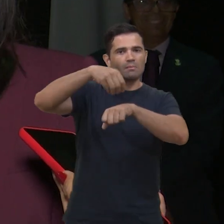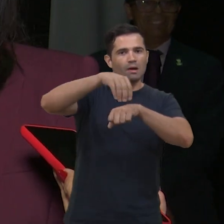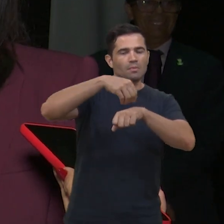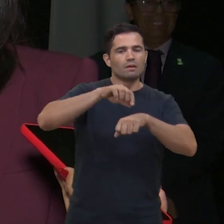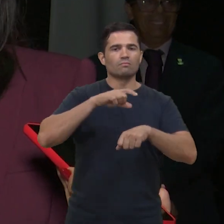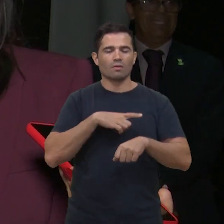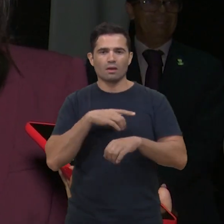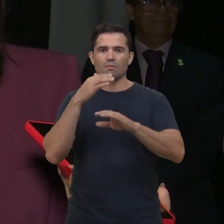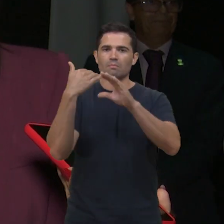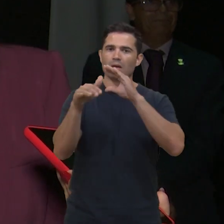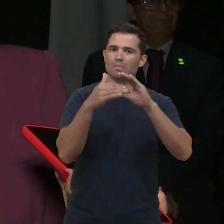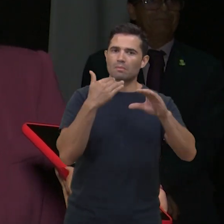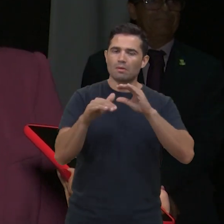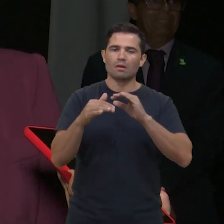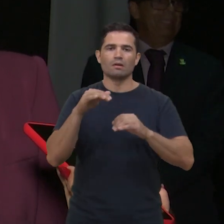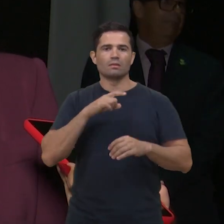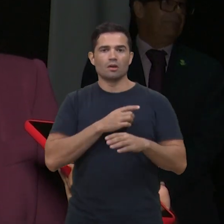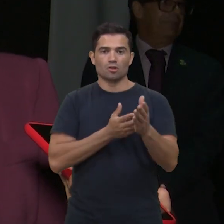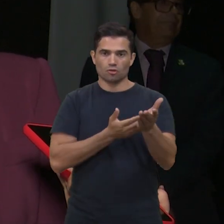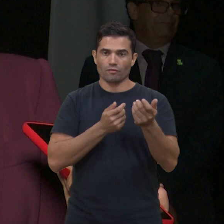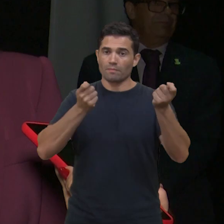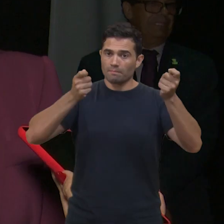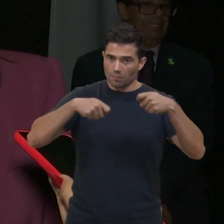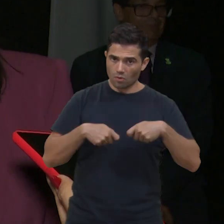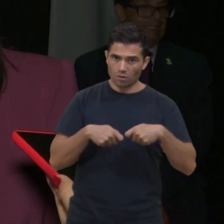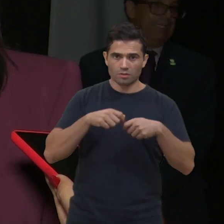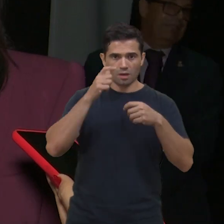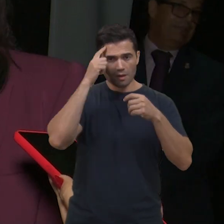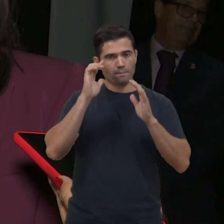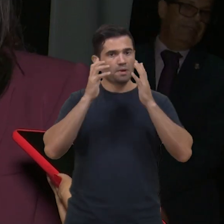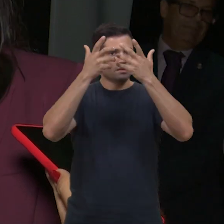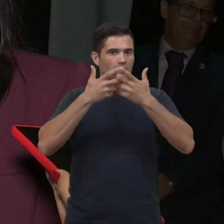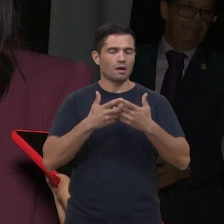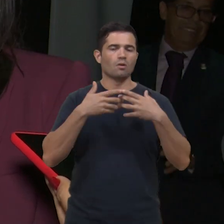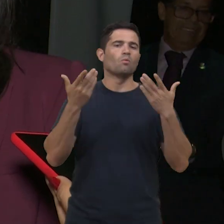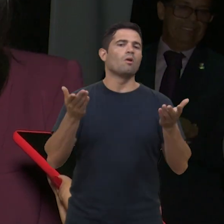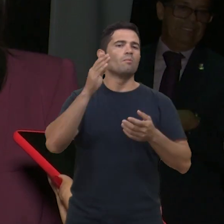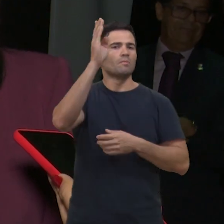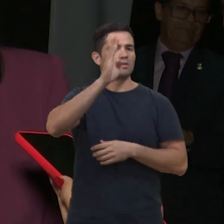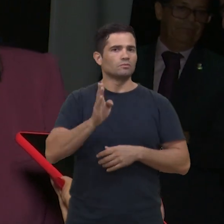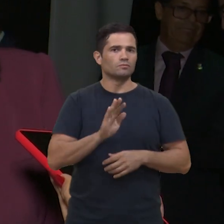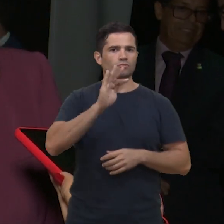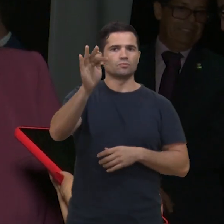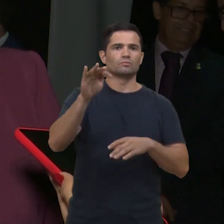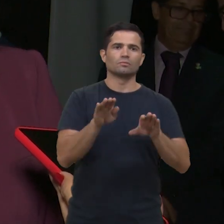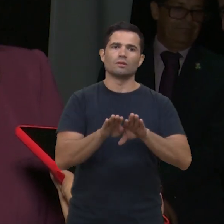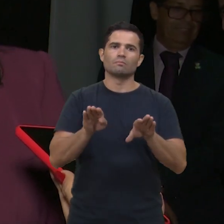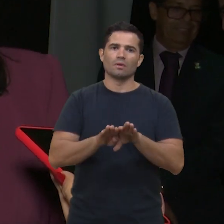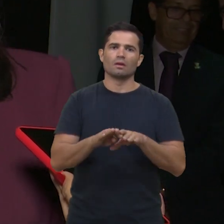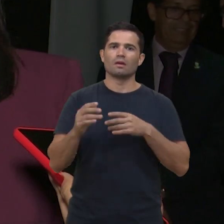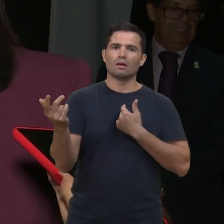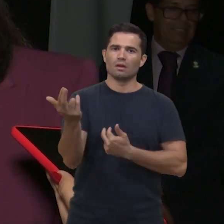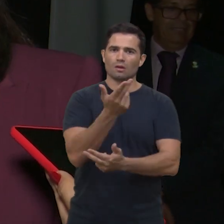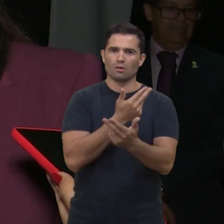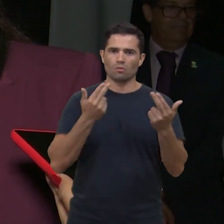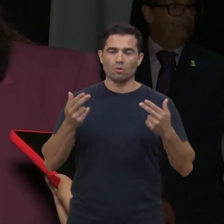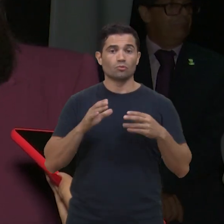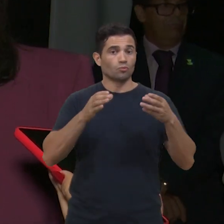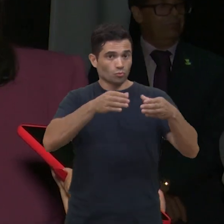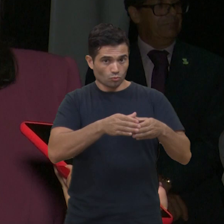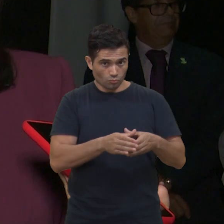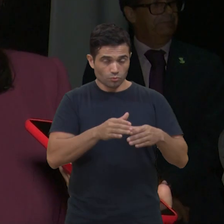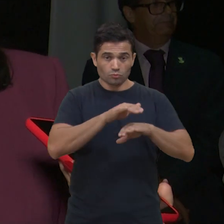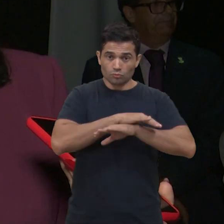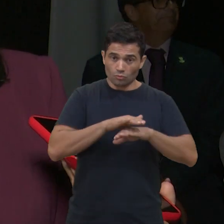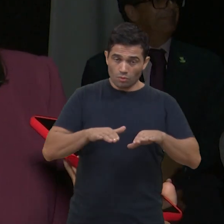algumas mensagens para que os jovens possam refletir que Brasil nós vivemos, que Brasil nós queremos, né, e receber deles também, de toda a